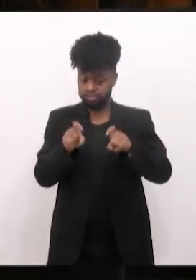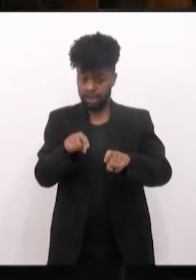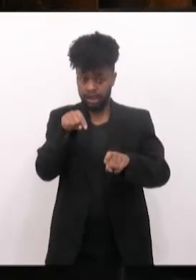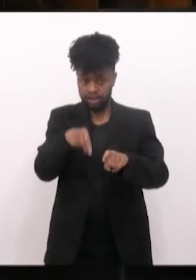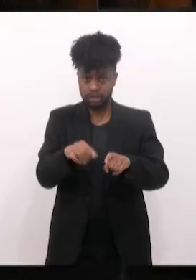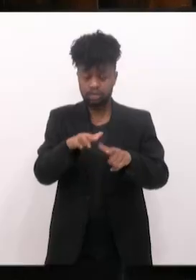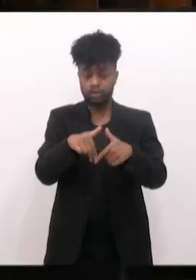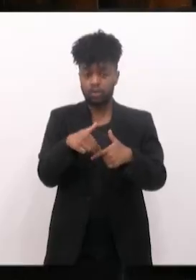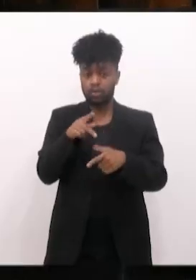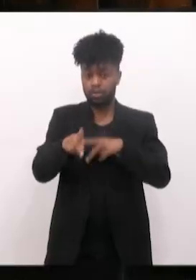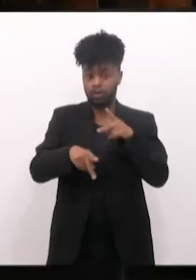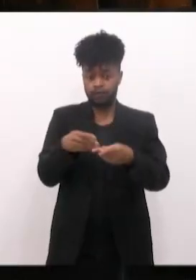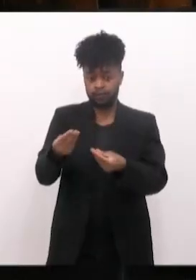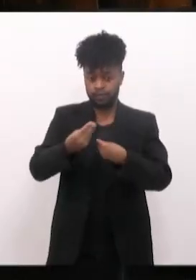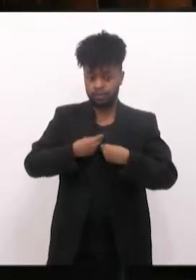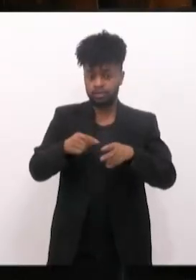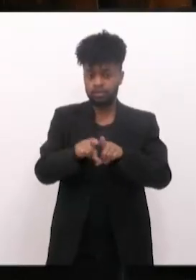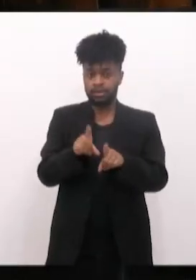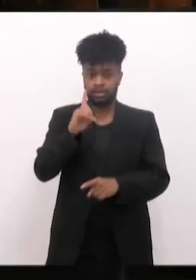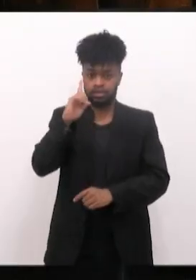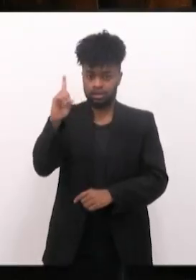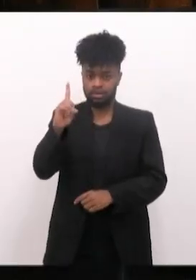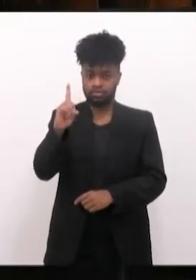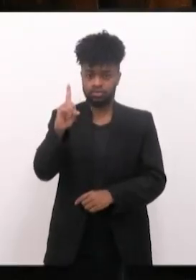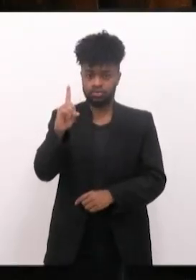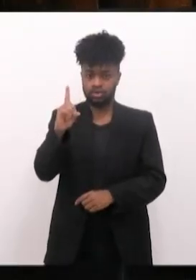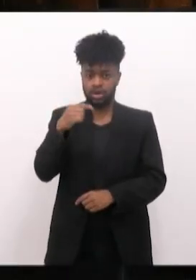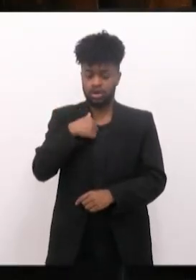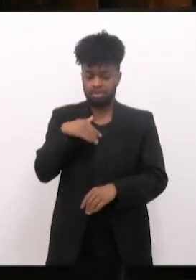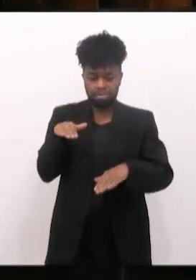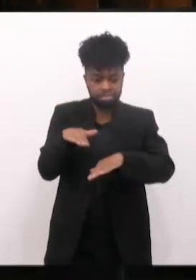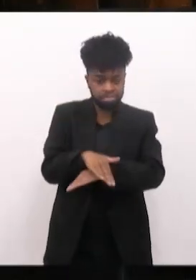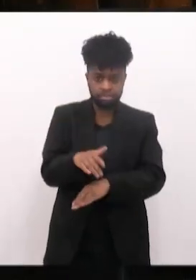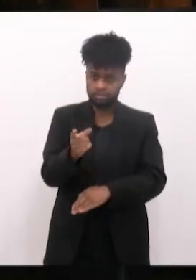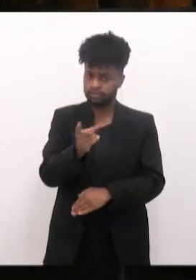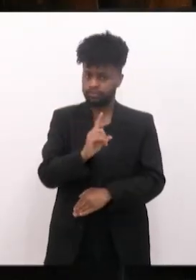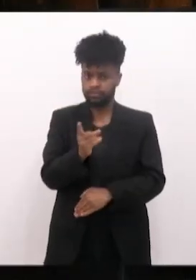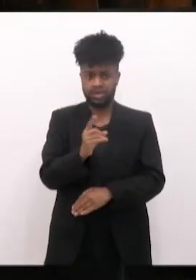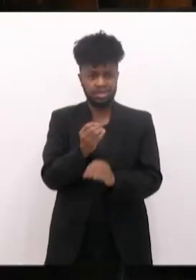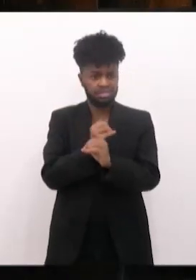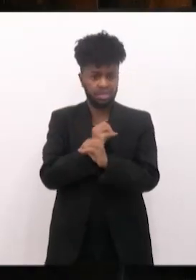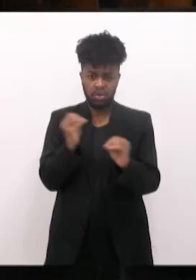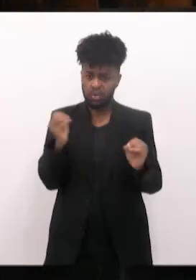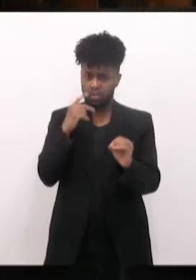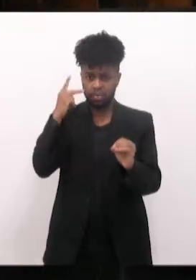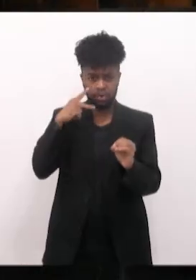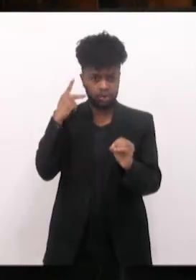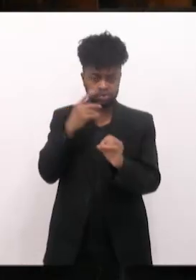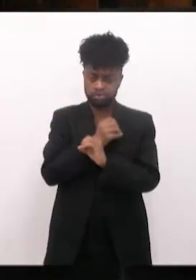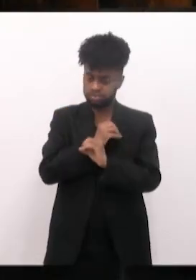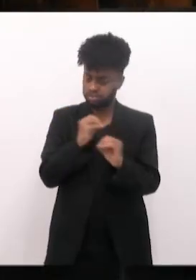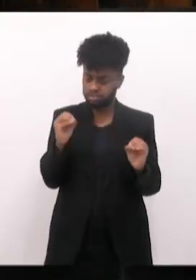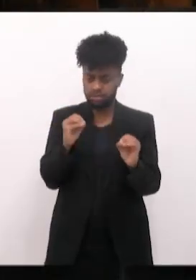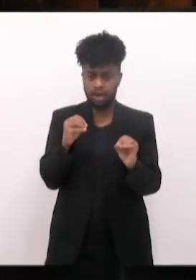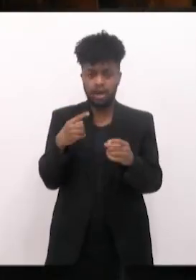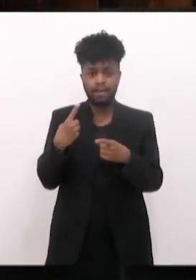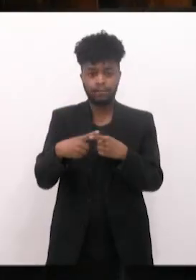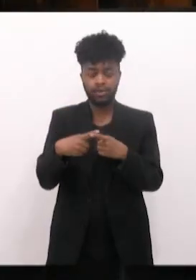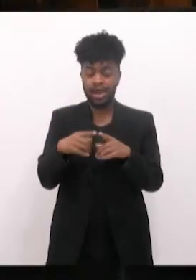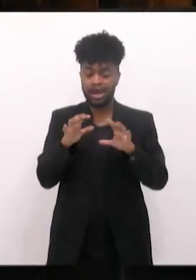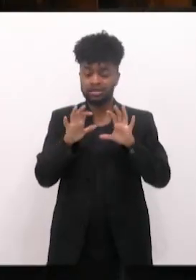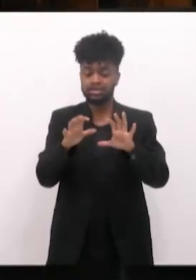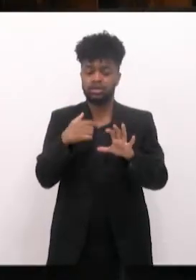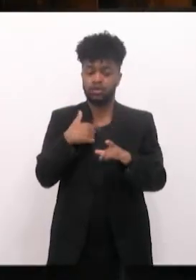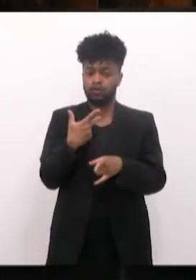povo e por Deus. Não baixo cabeça para nenhum político, porque foi assim que eu ganhei